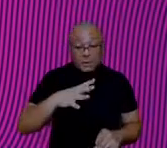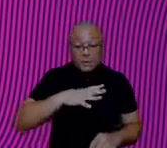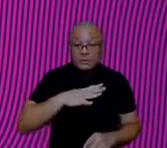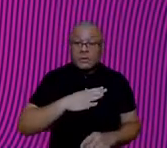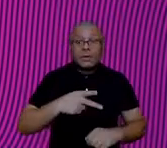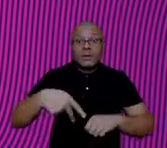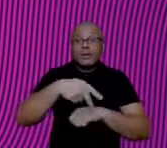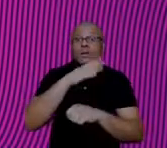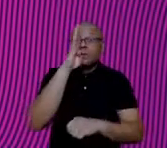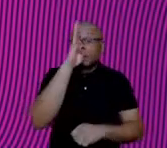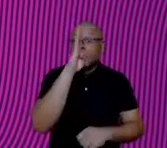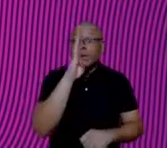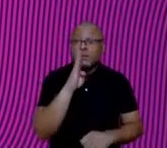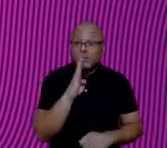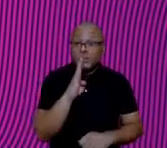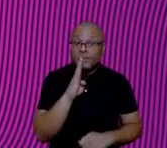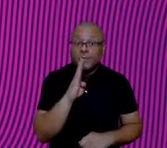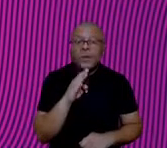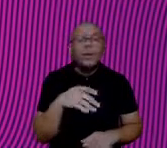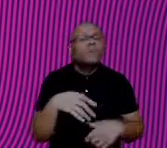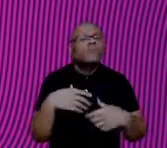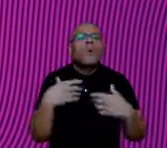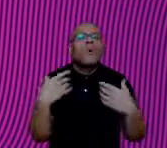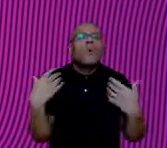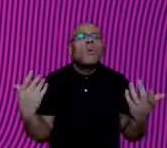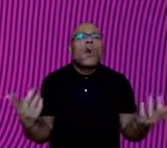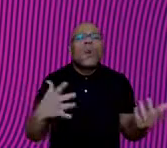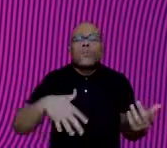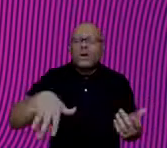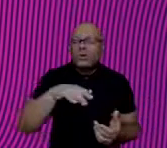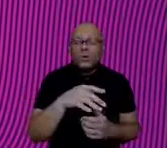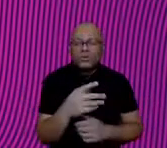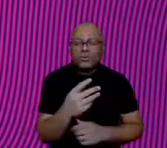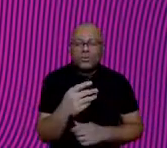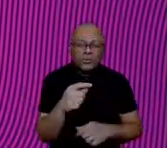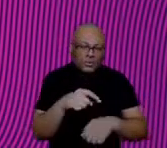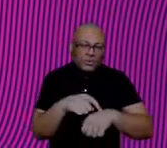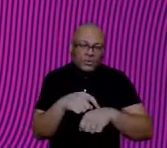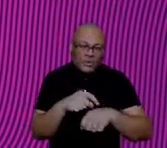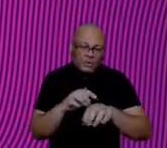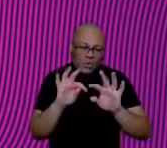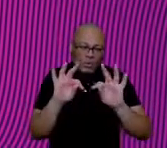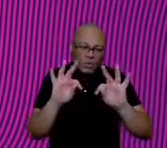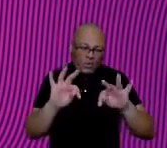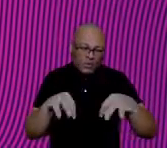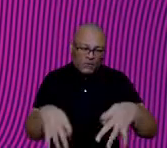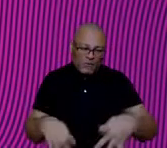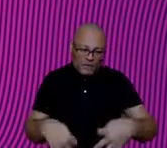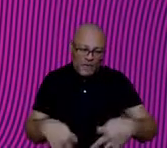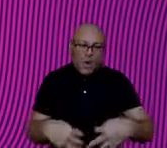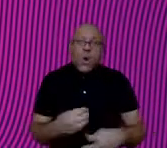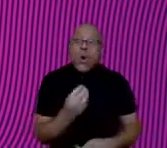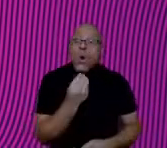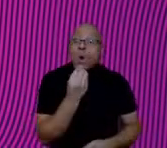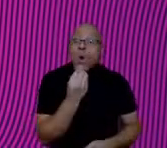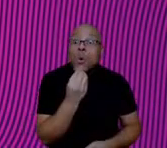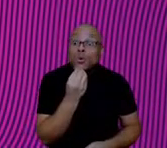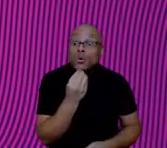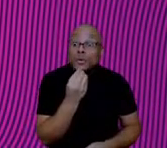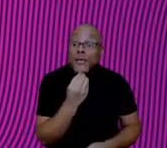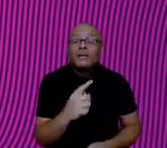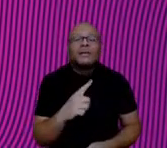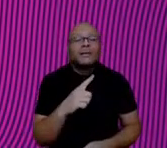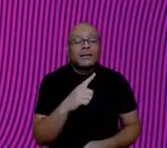dizer, qual é o tamanho, para nós, nos últimos minutos aqui que a gente tem, da nossa oportunidade da gente poder,